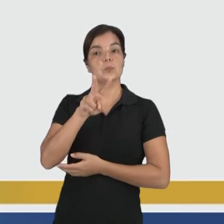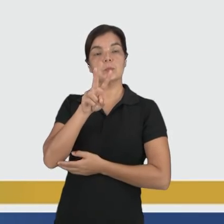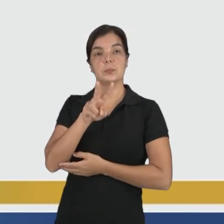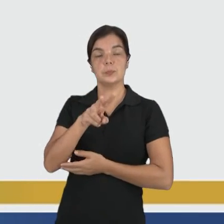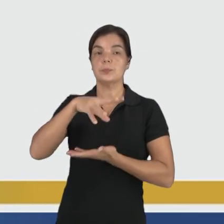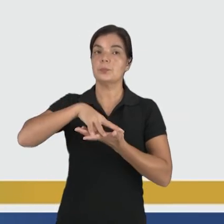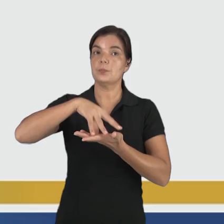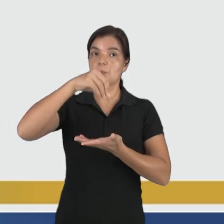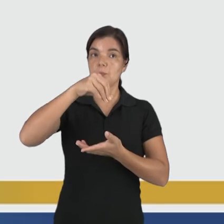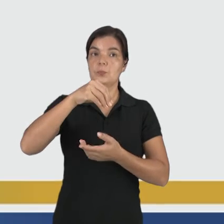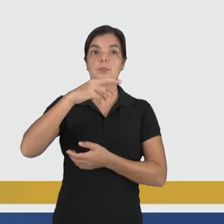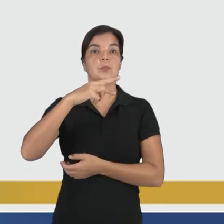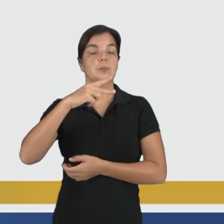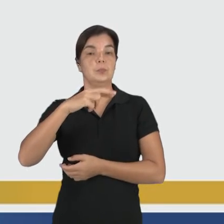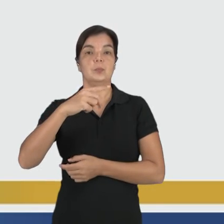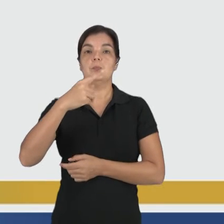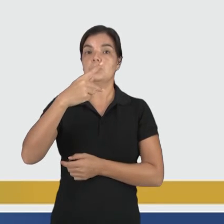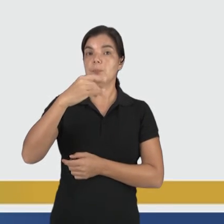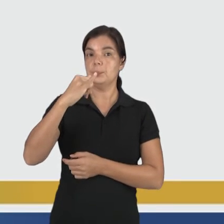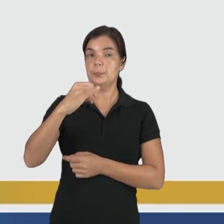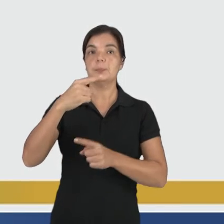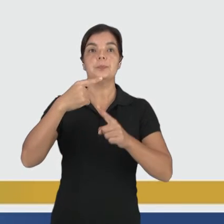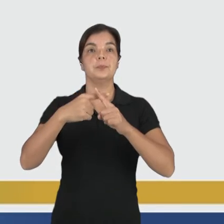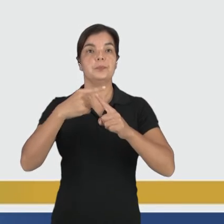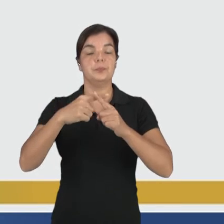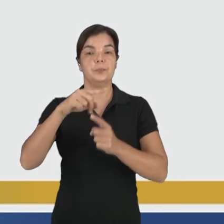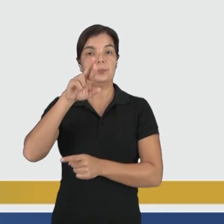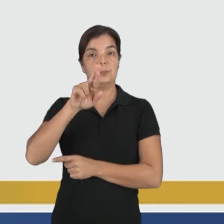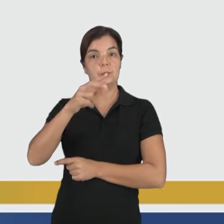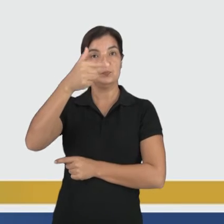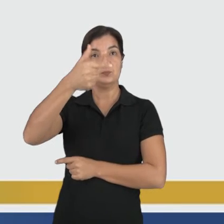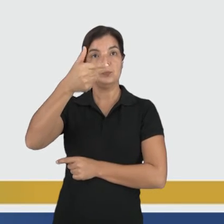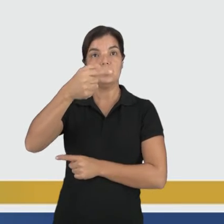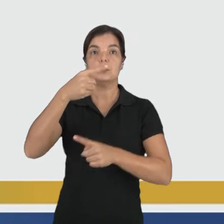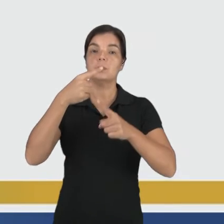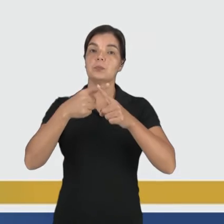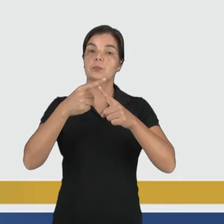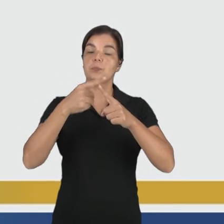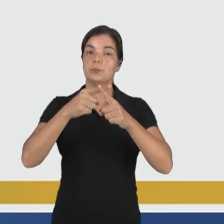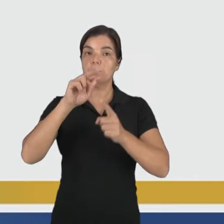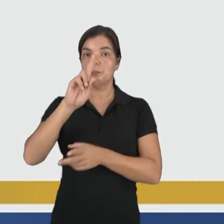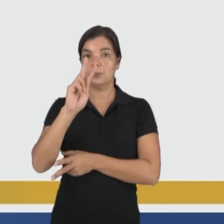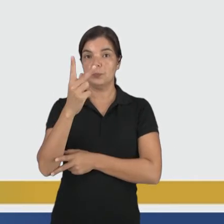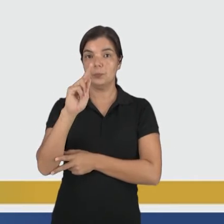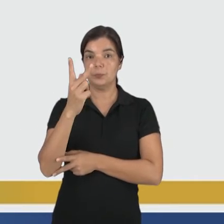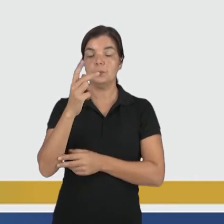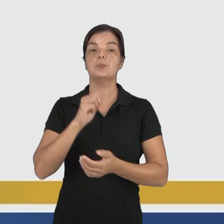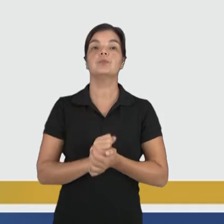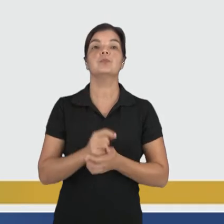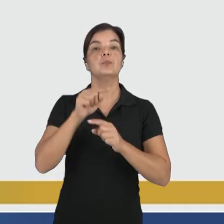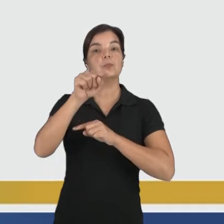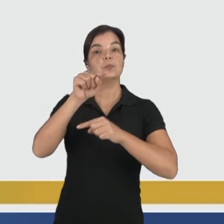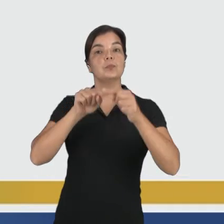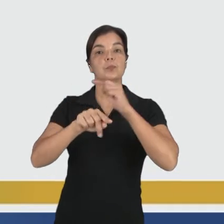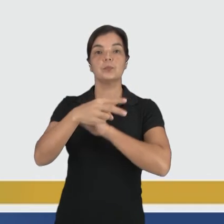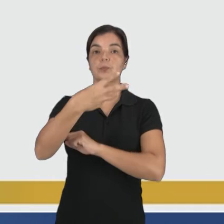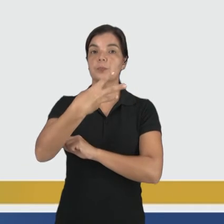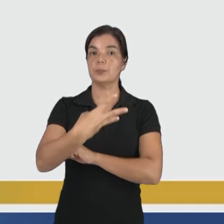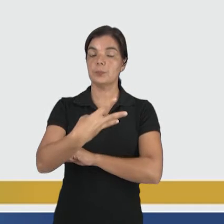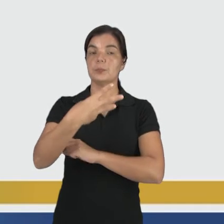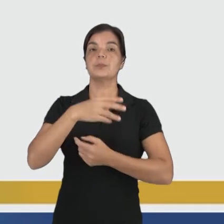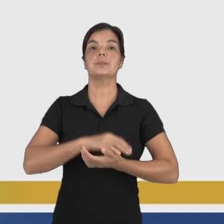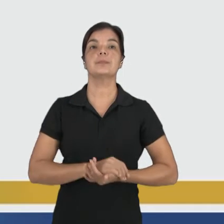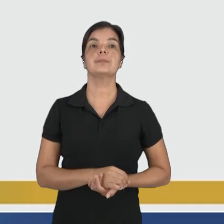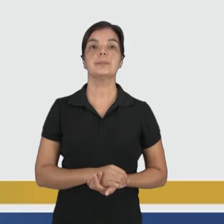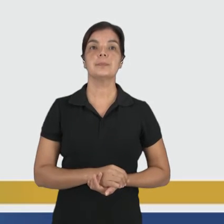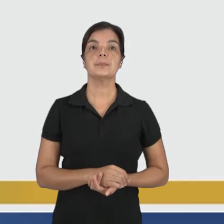O volume do cone é igual ao π vezes r ao quadrado vezes a altura dividido para